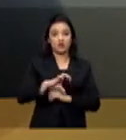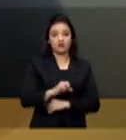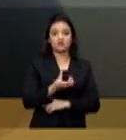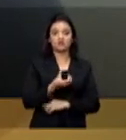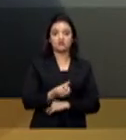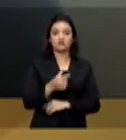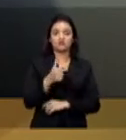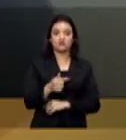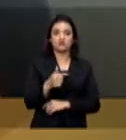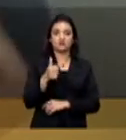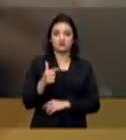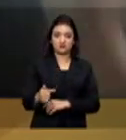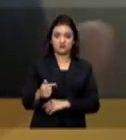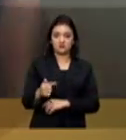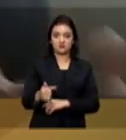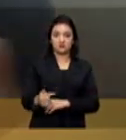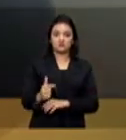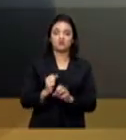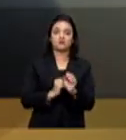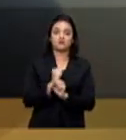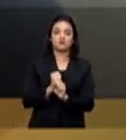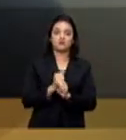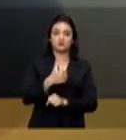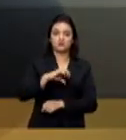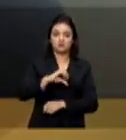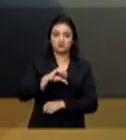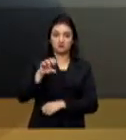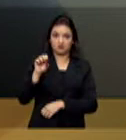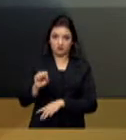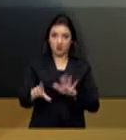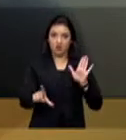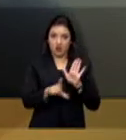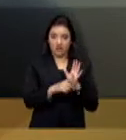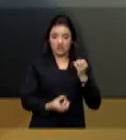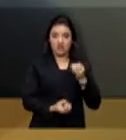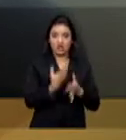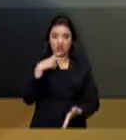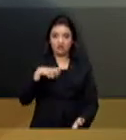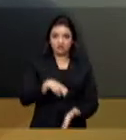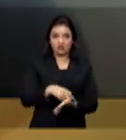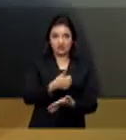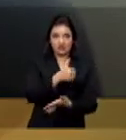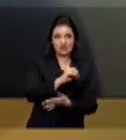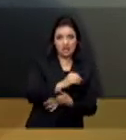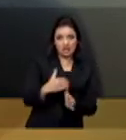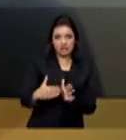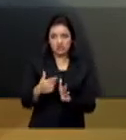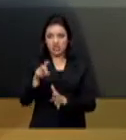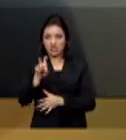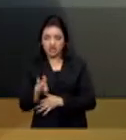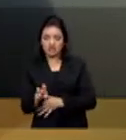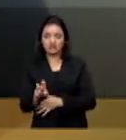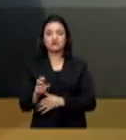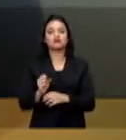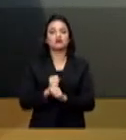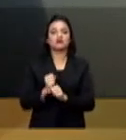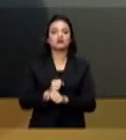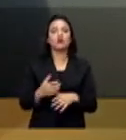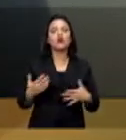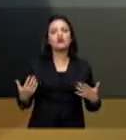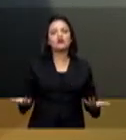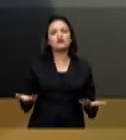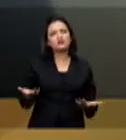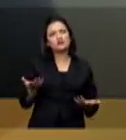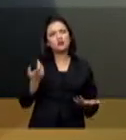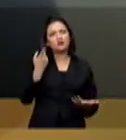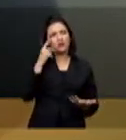de 98, que foi a lei que criou essas penas de 10 a 15 anos, vamos recordar que estamos no final da década de